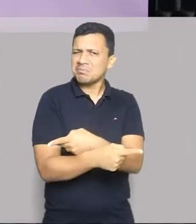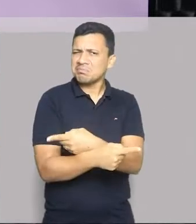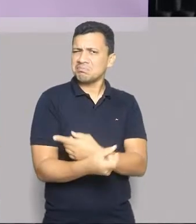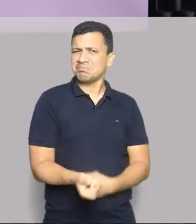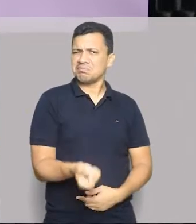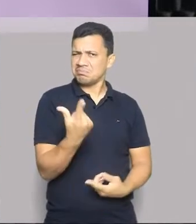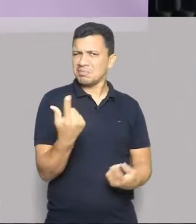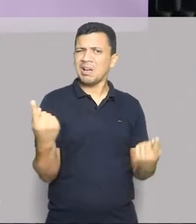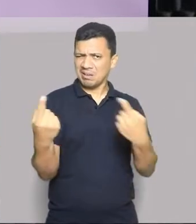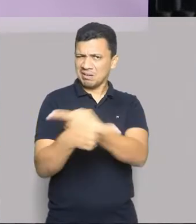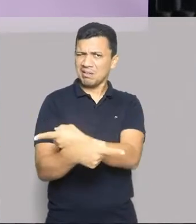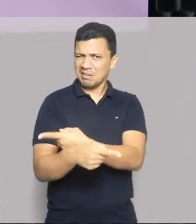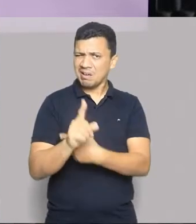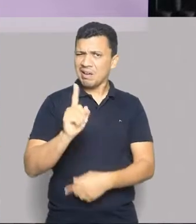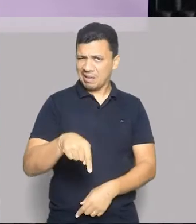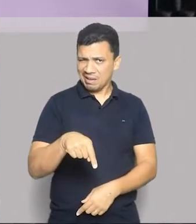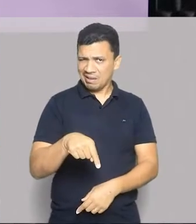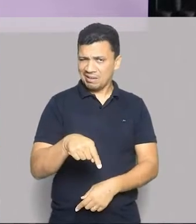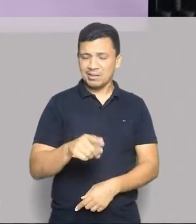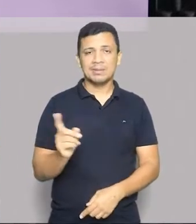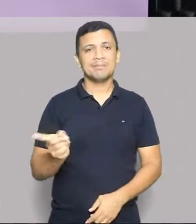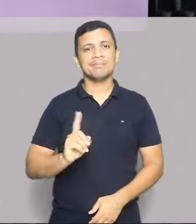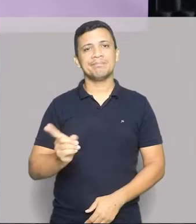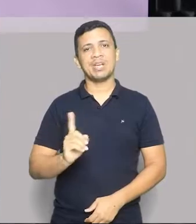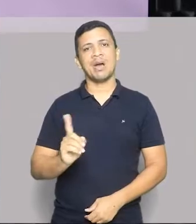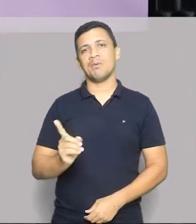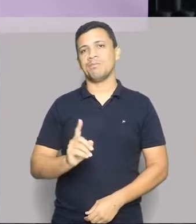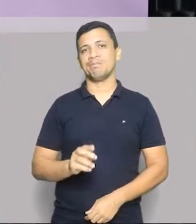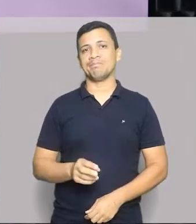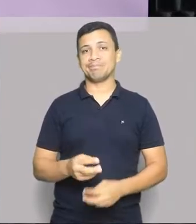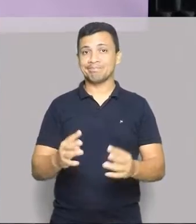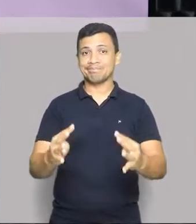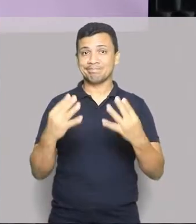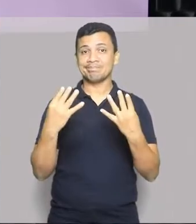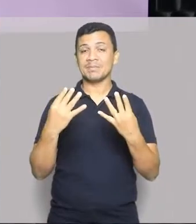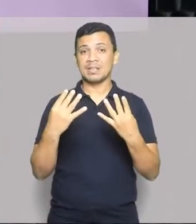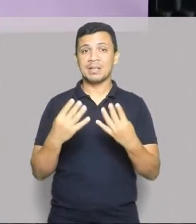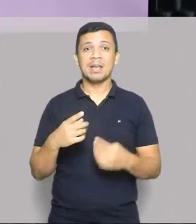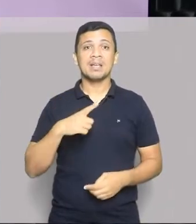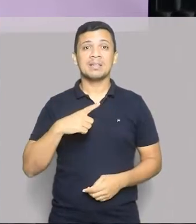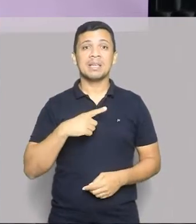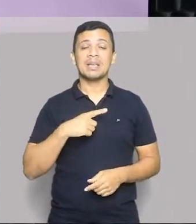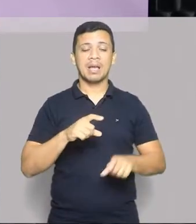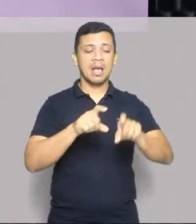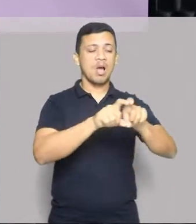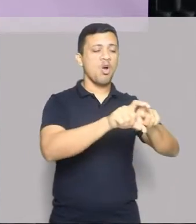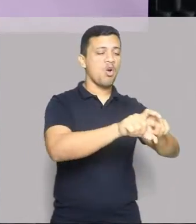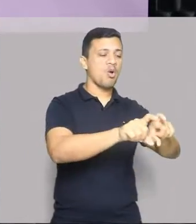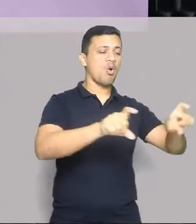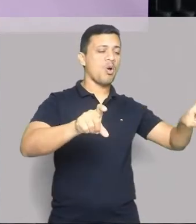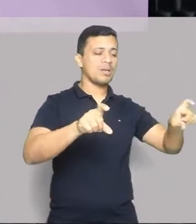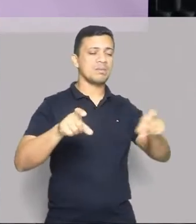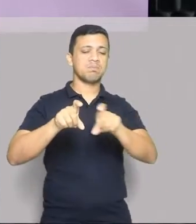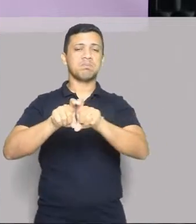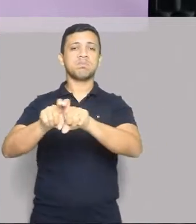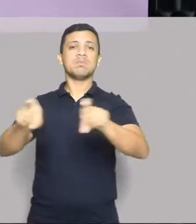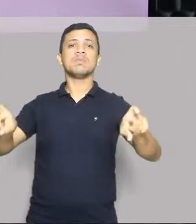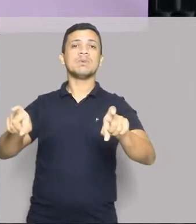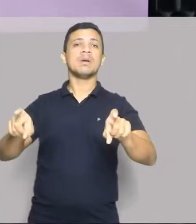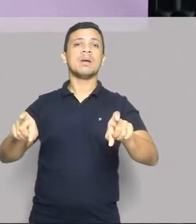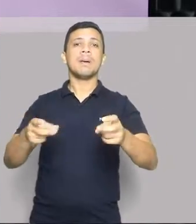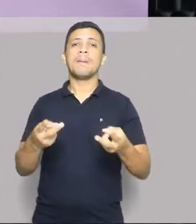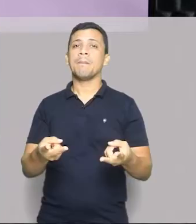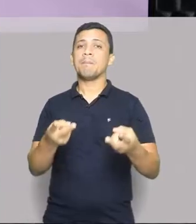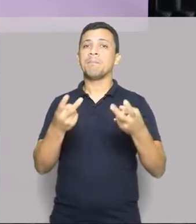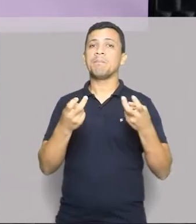seria adversidade? Não, preste muita atenção. As duas orações não estão sendo colocadas na perspectiva